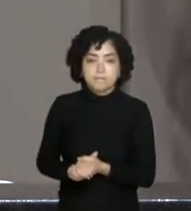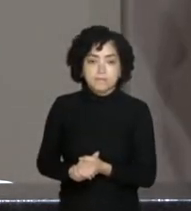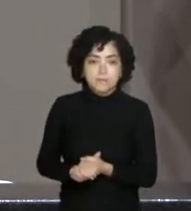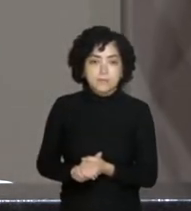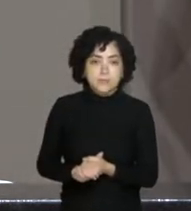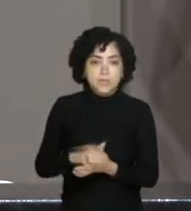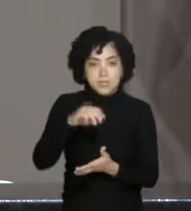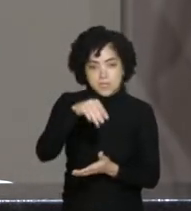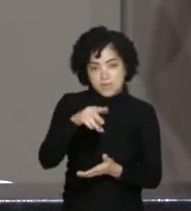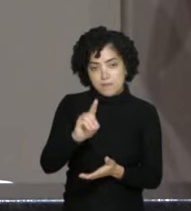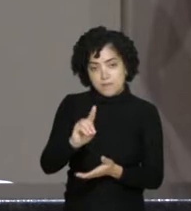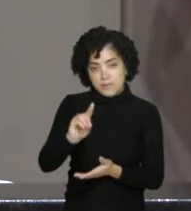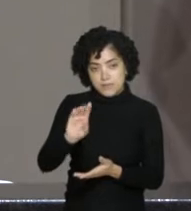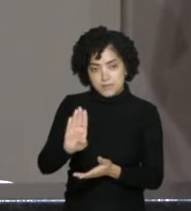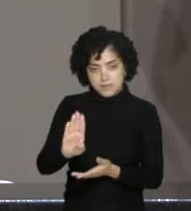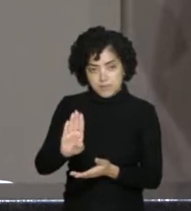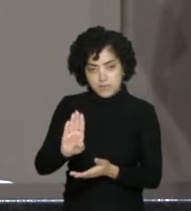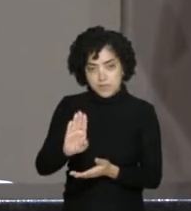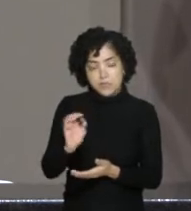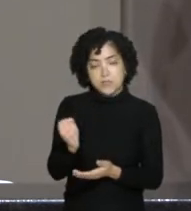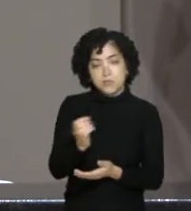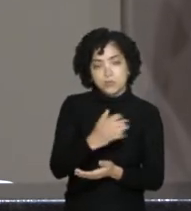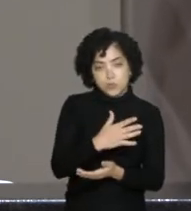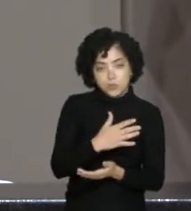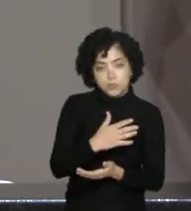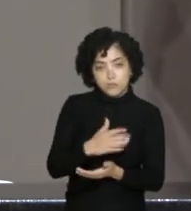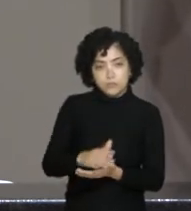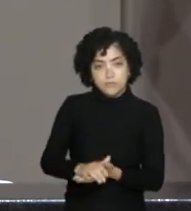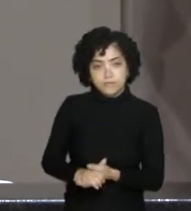Bloco MDB e Novo,